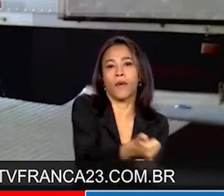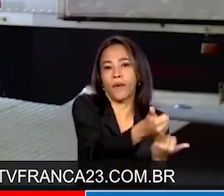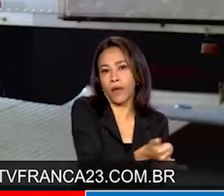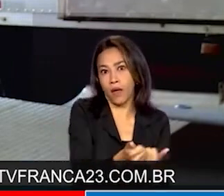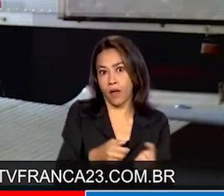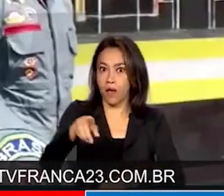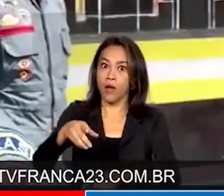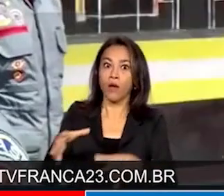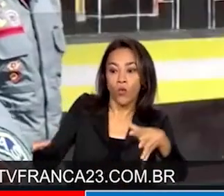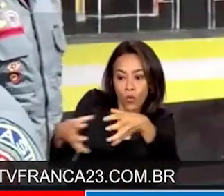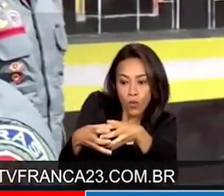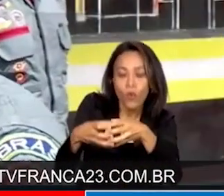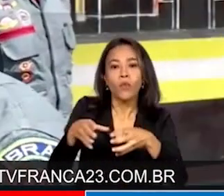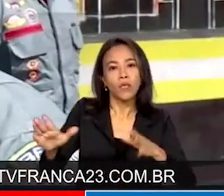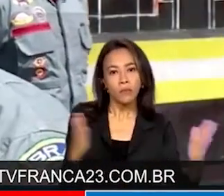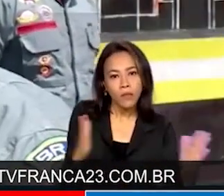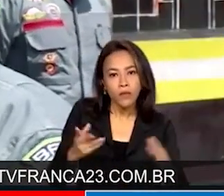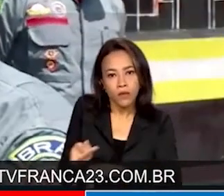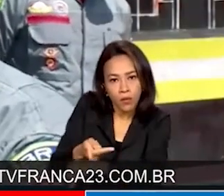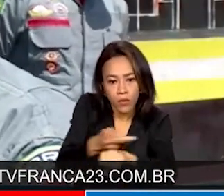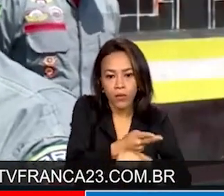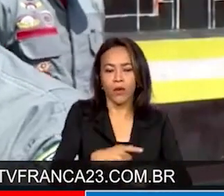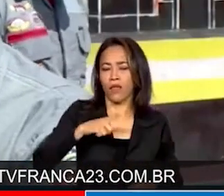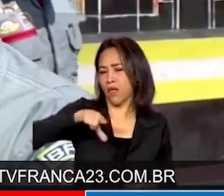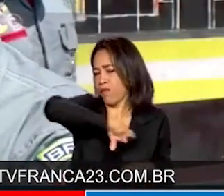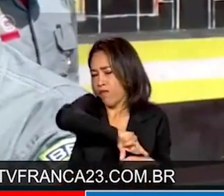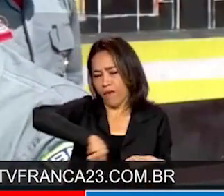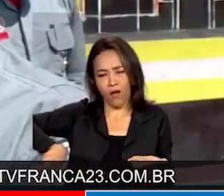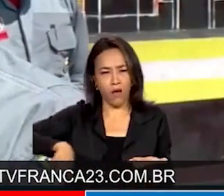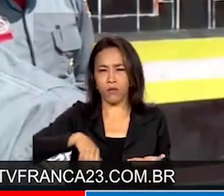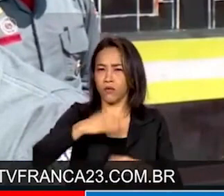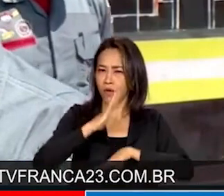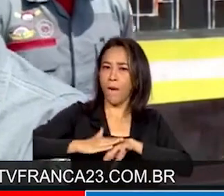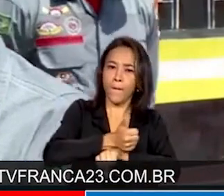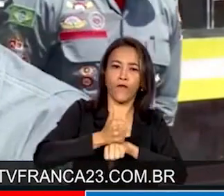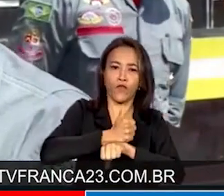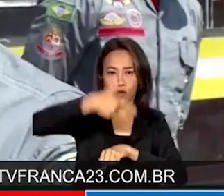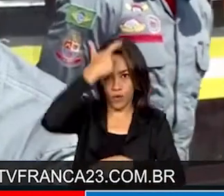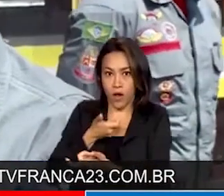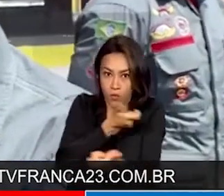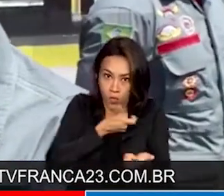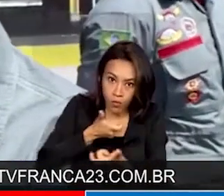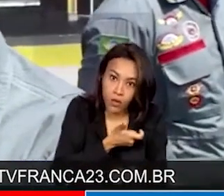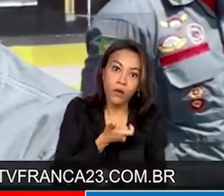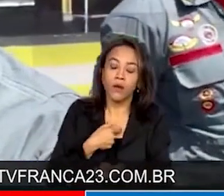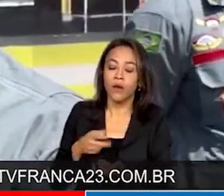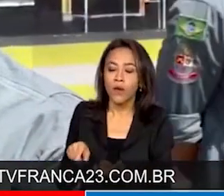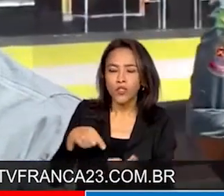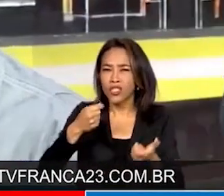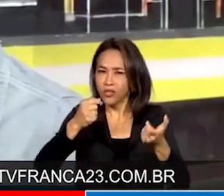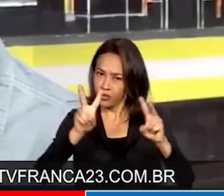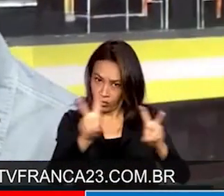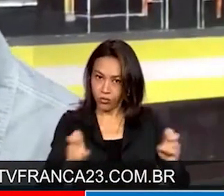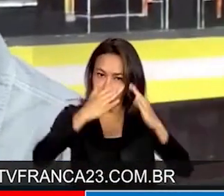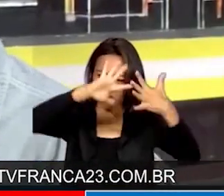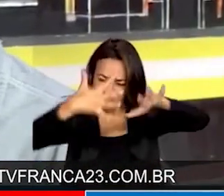as operações. Nós temos bombeiros especializados em várias áreas aí da ciência de bombeiro, né? Entre elas aí busca e resgate, estruturas colapsadas,